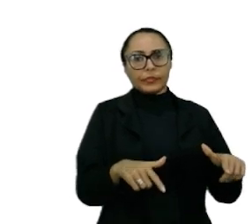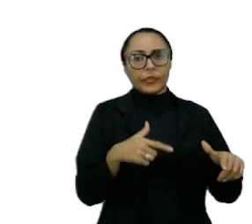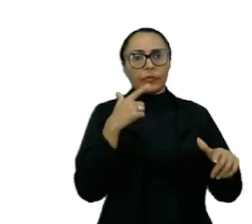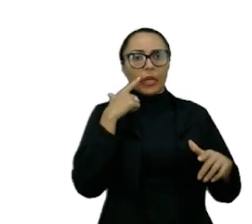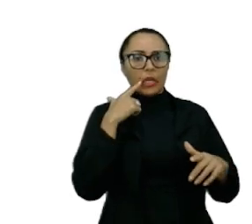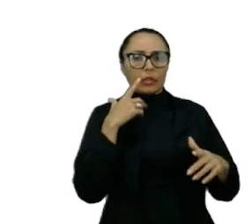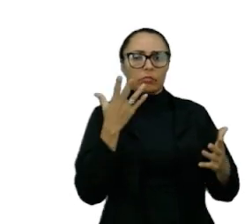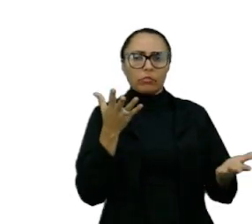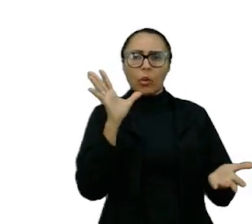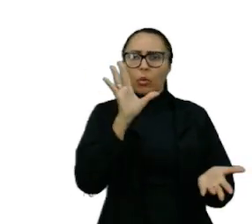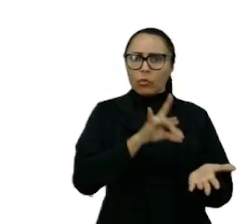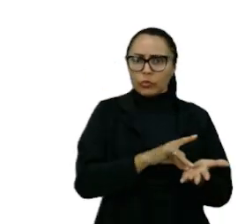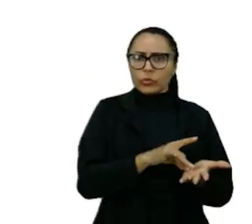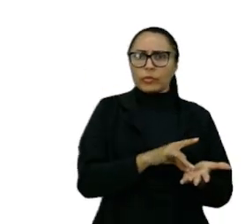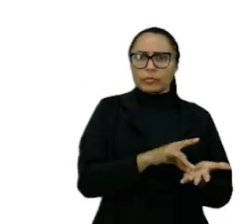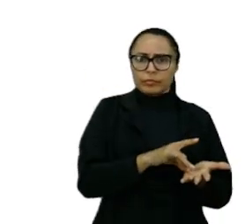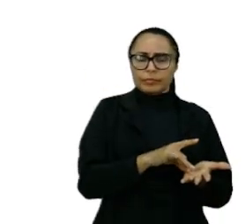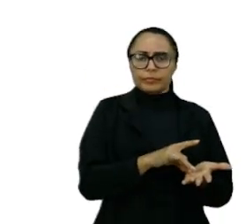constar